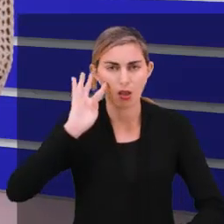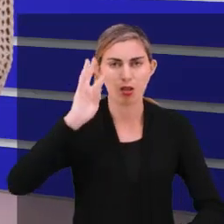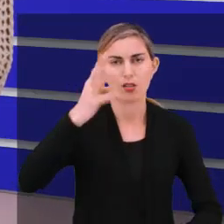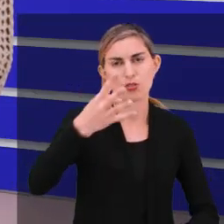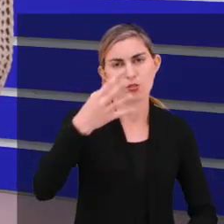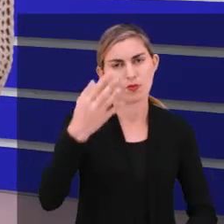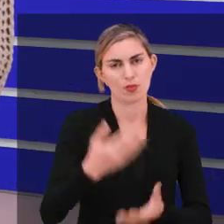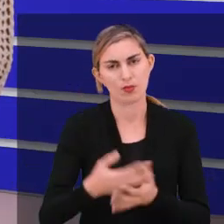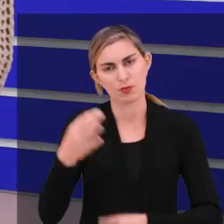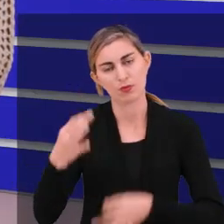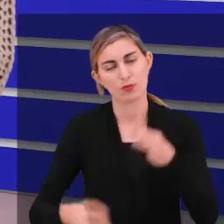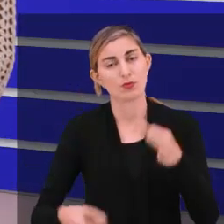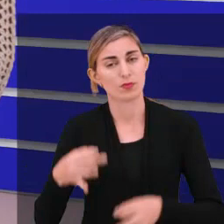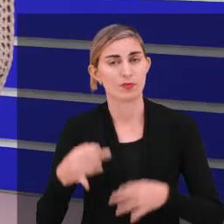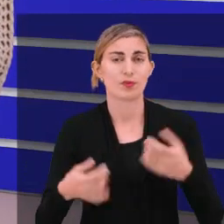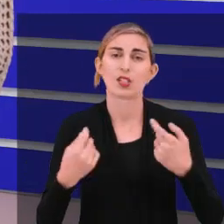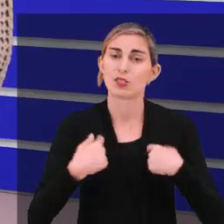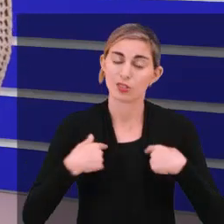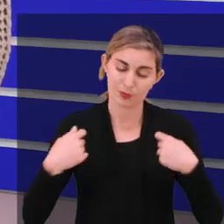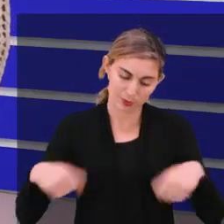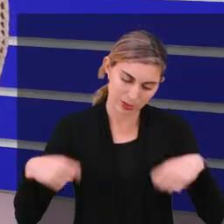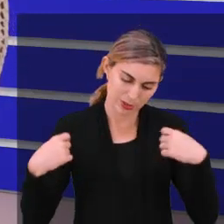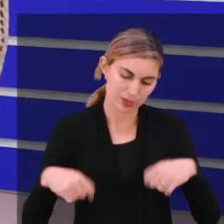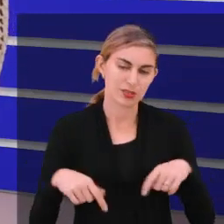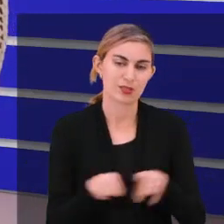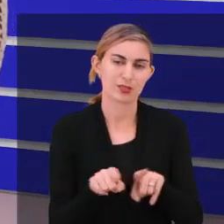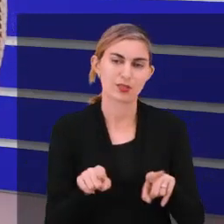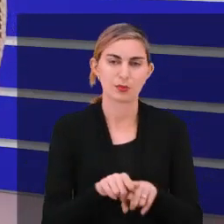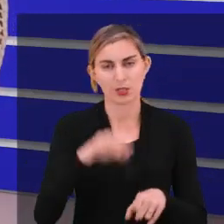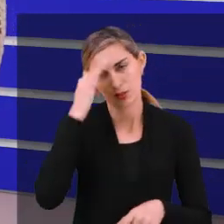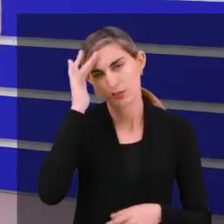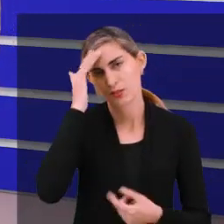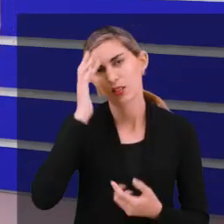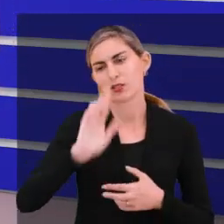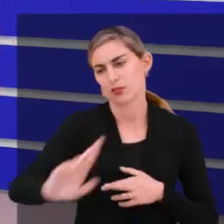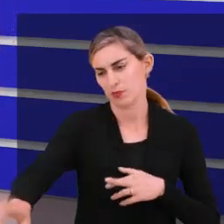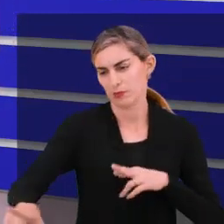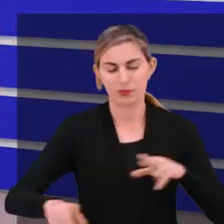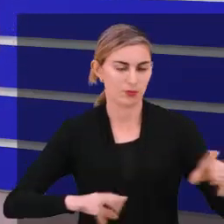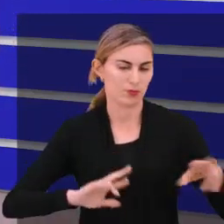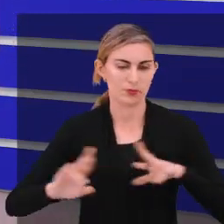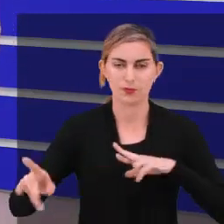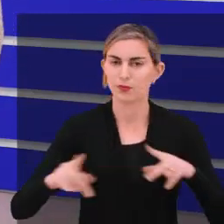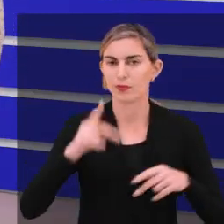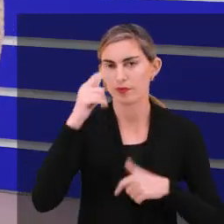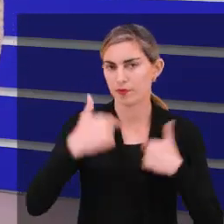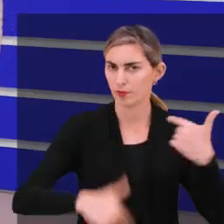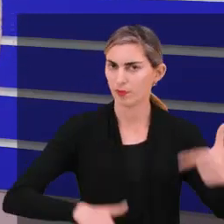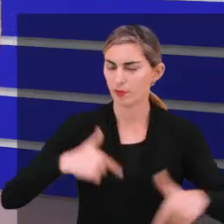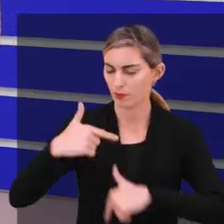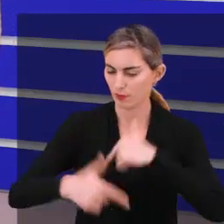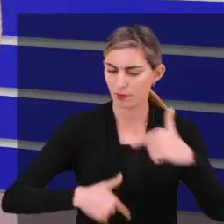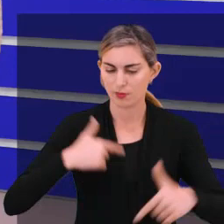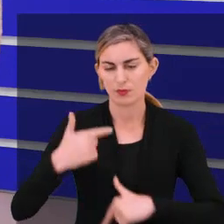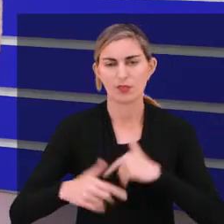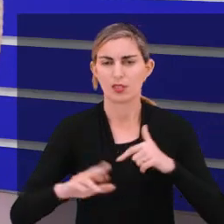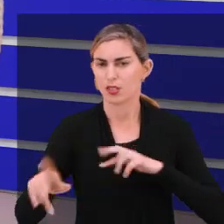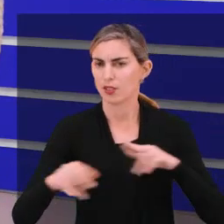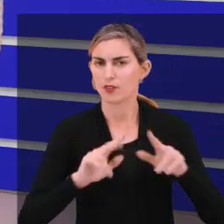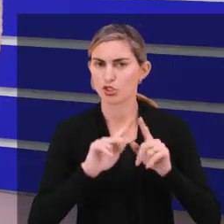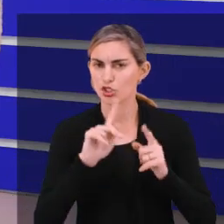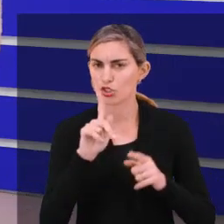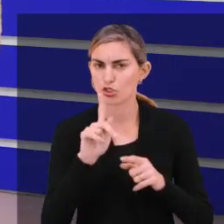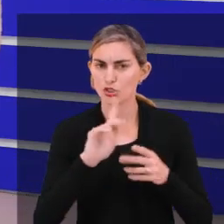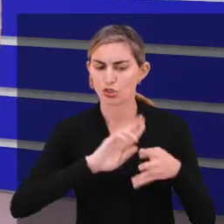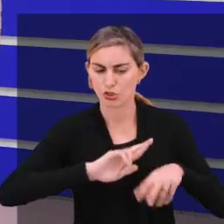resolveu judicializar. Então a gente precisa também compreender a diversidade, né, dos trabalhadores,